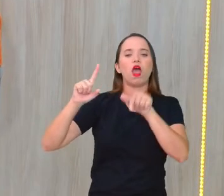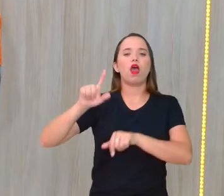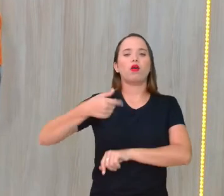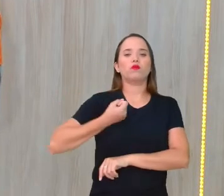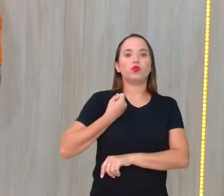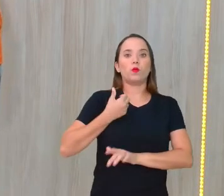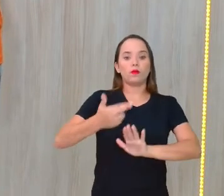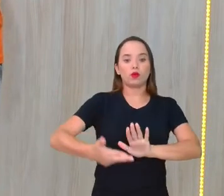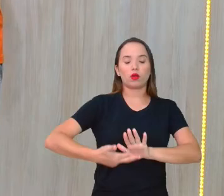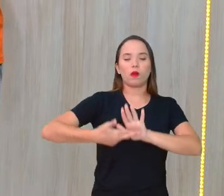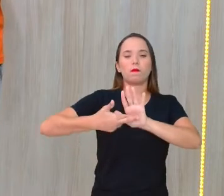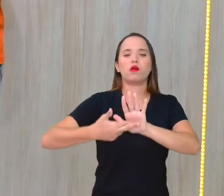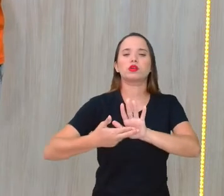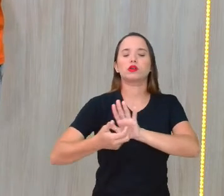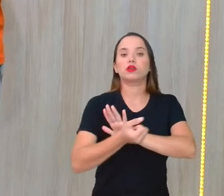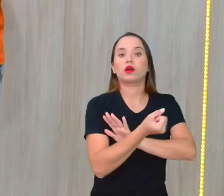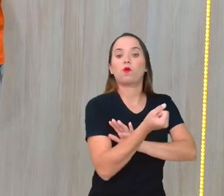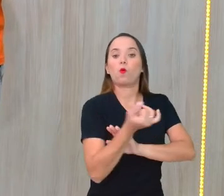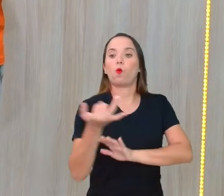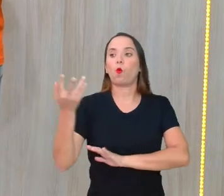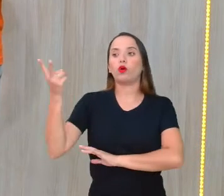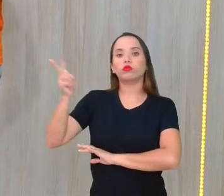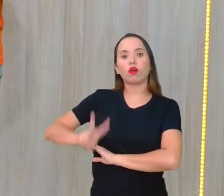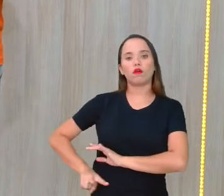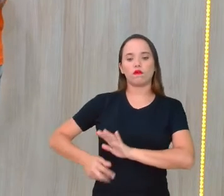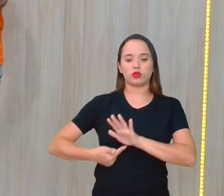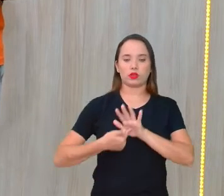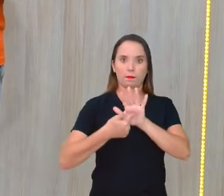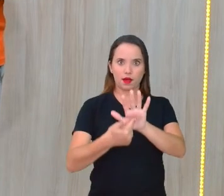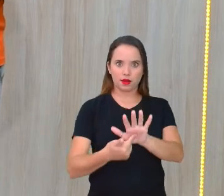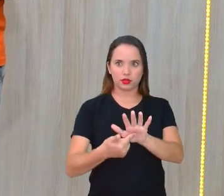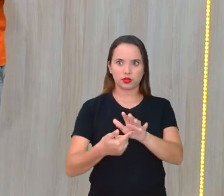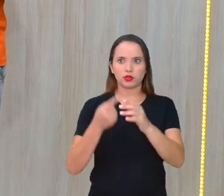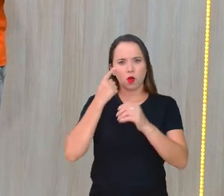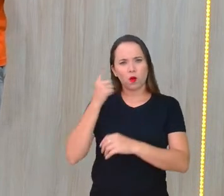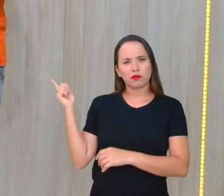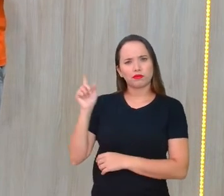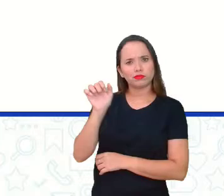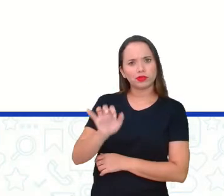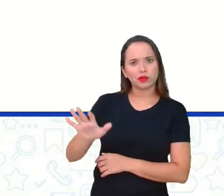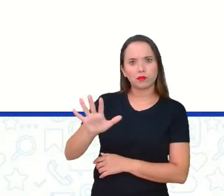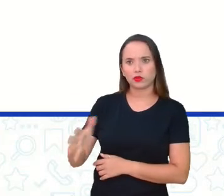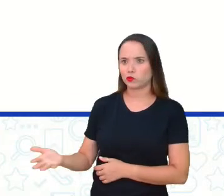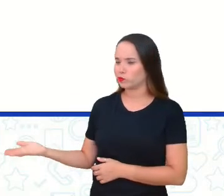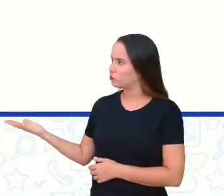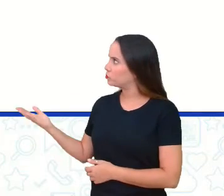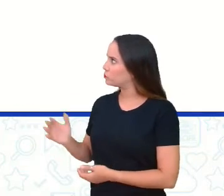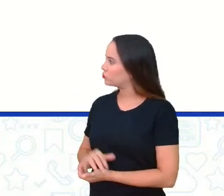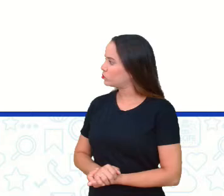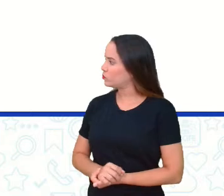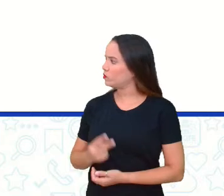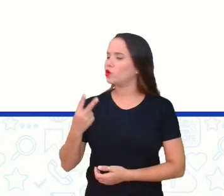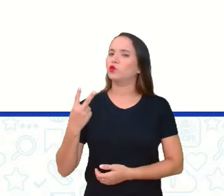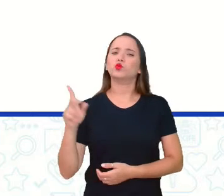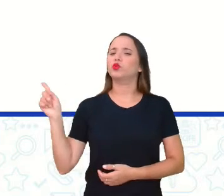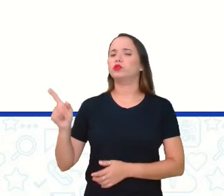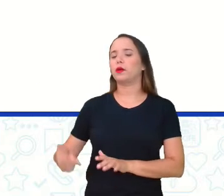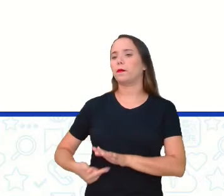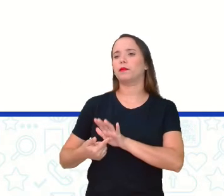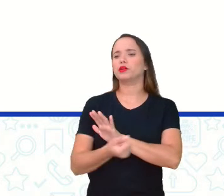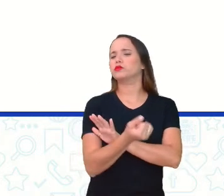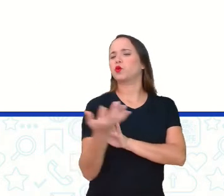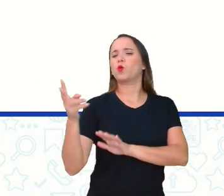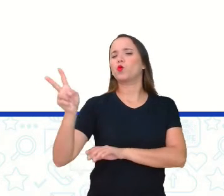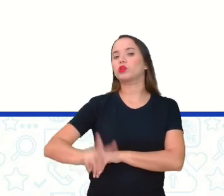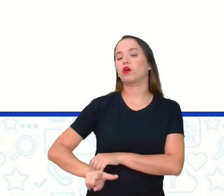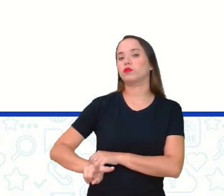aquele fator está aparecendo. Então, dá uma olhada aí na tela, por exemplo, 2. 2, ele está aparecendo quantas vezes? Uma vez.